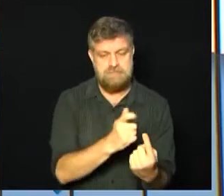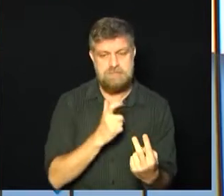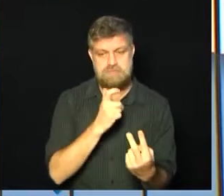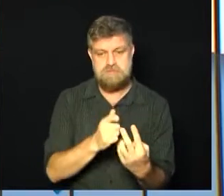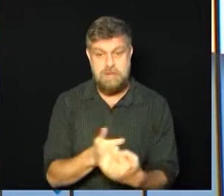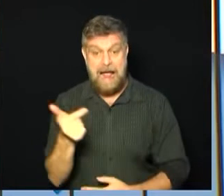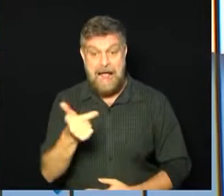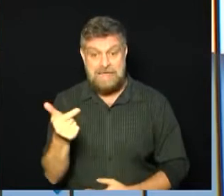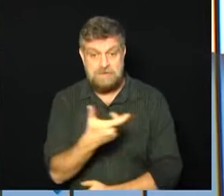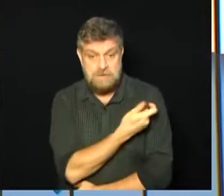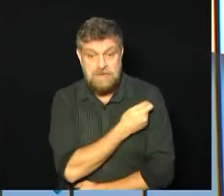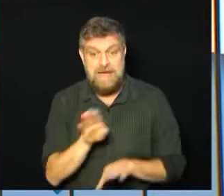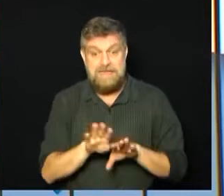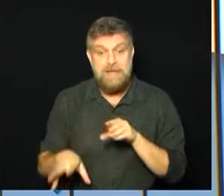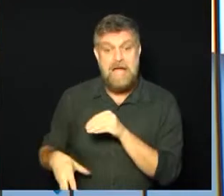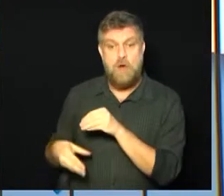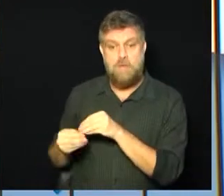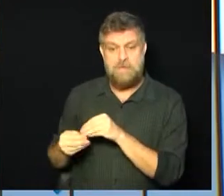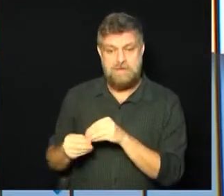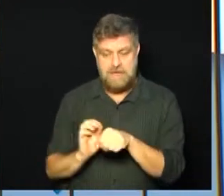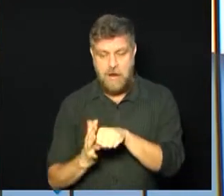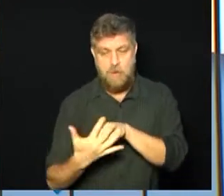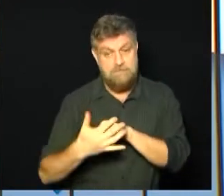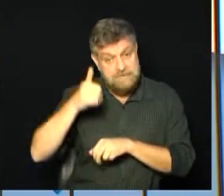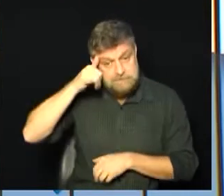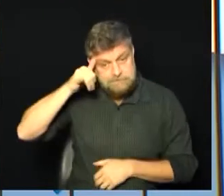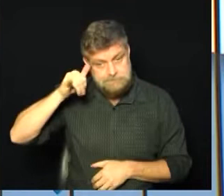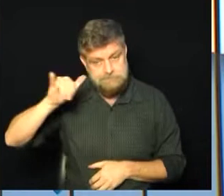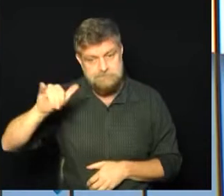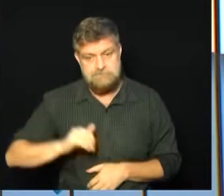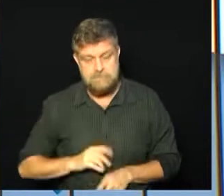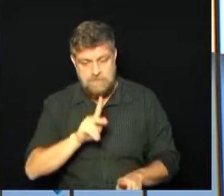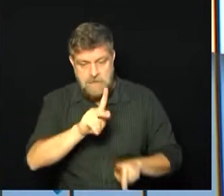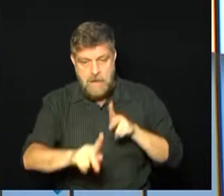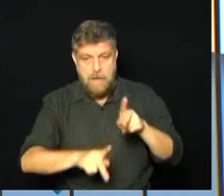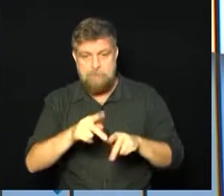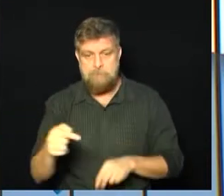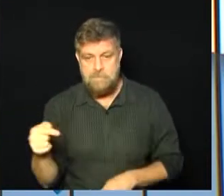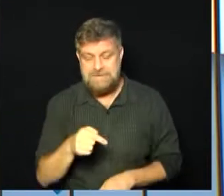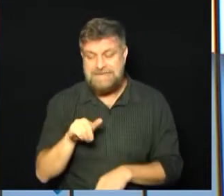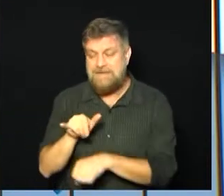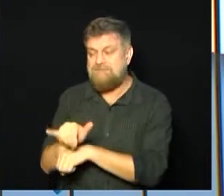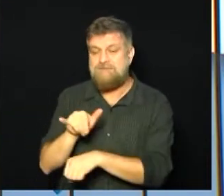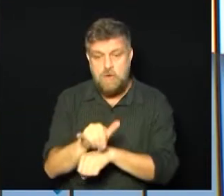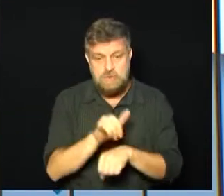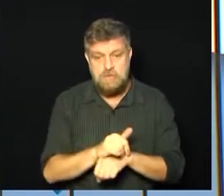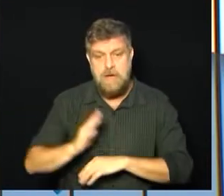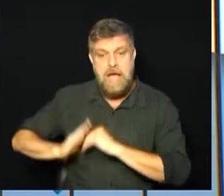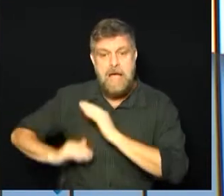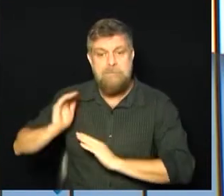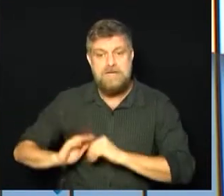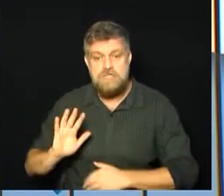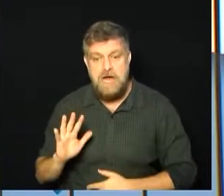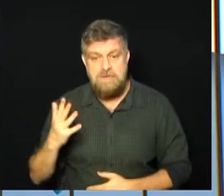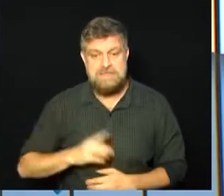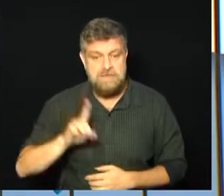dose e da dose adicional da vacina contra a Covid-19 na população faltosa. A iniciativa vai ocorrer